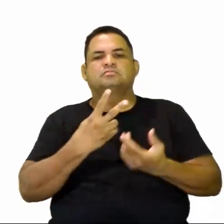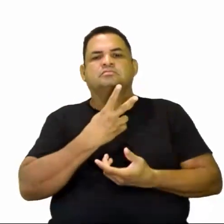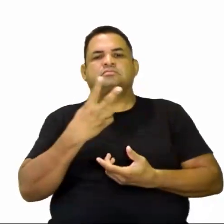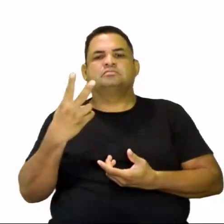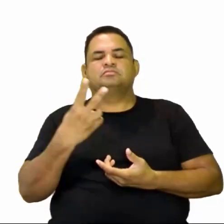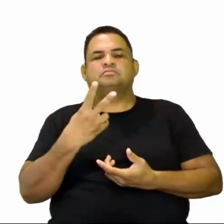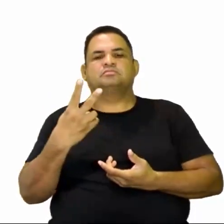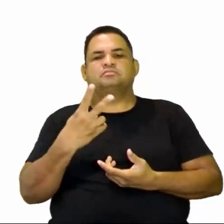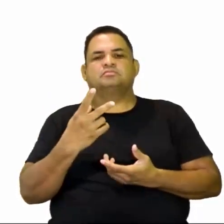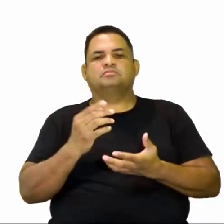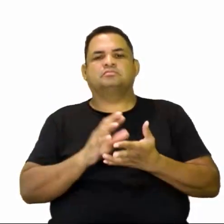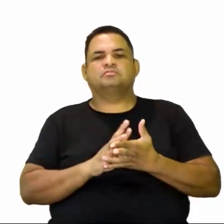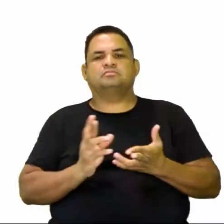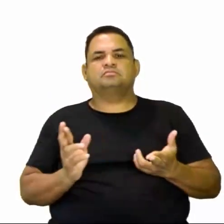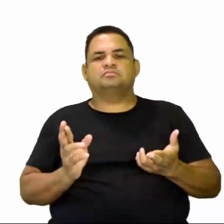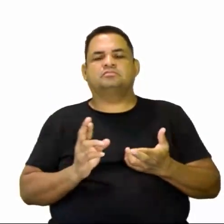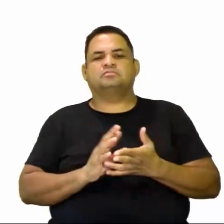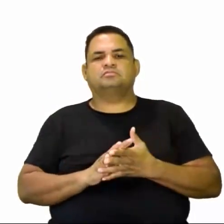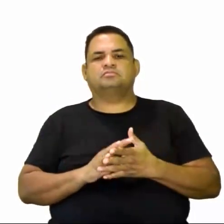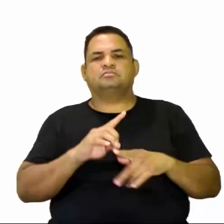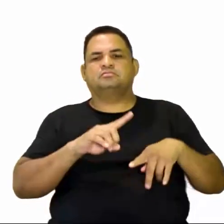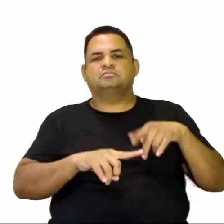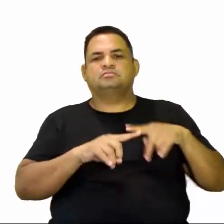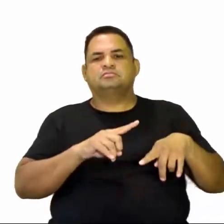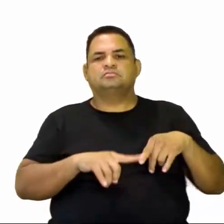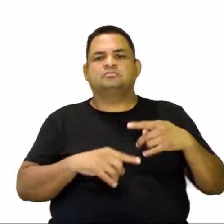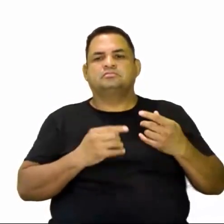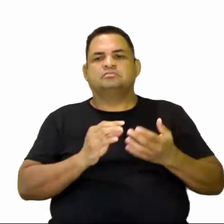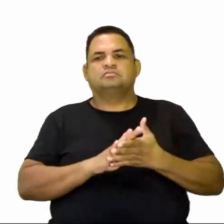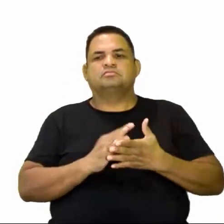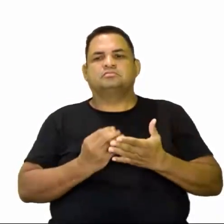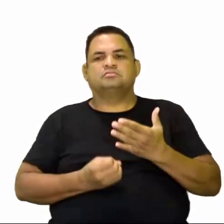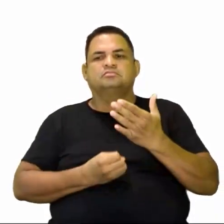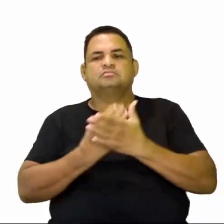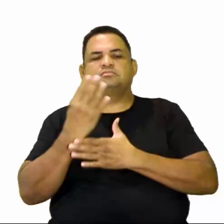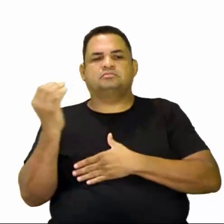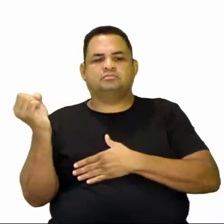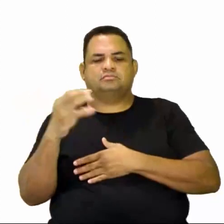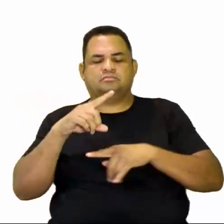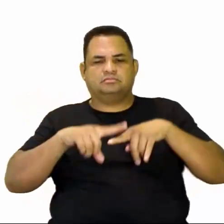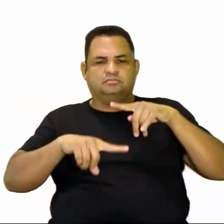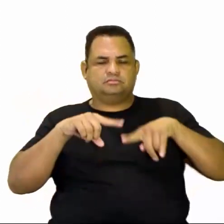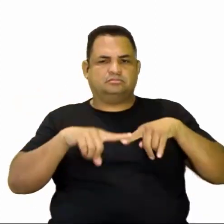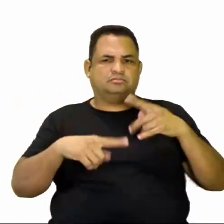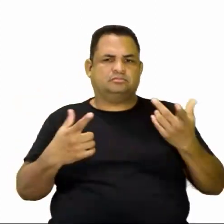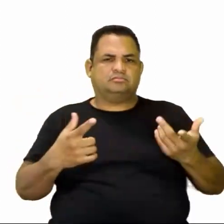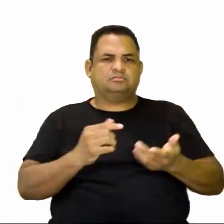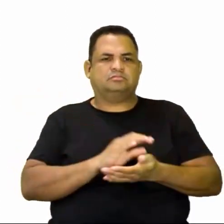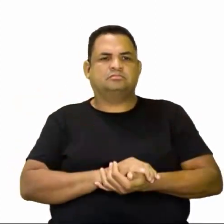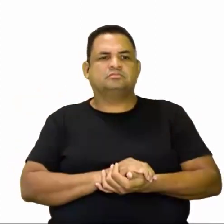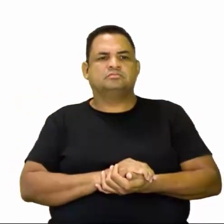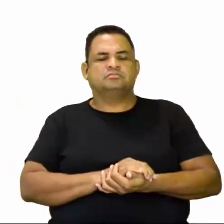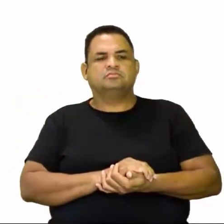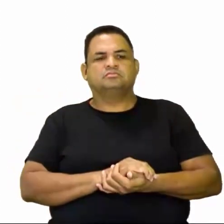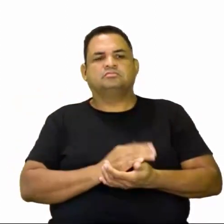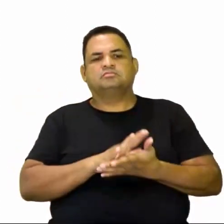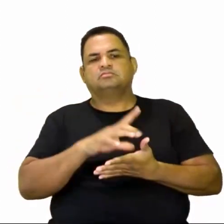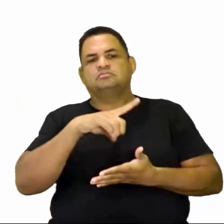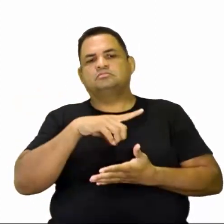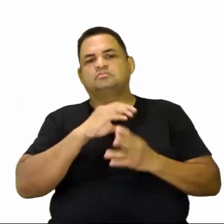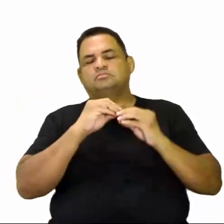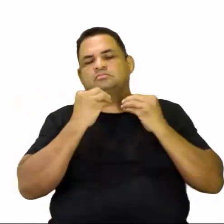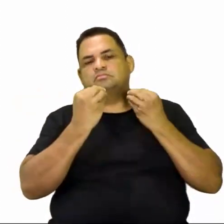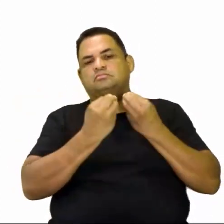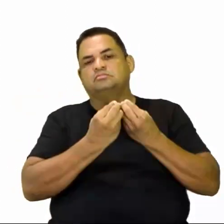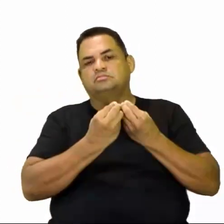dois reagentes reagem formando dois produtos. Então, aqui nós temos as substâncias compostas, como